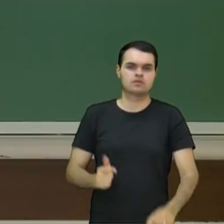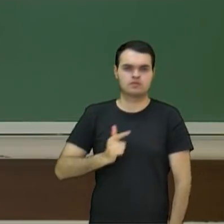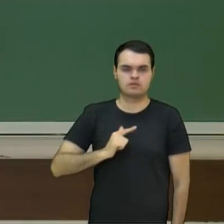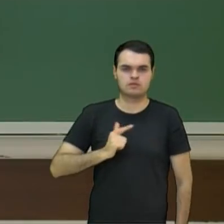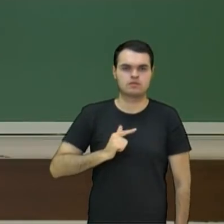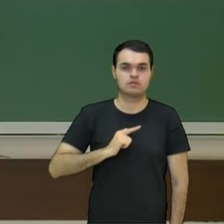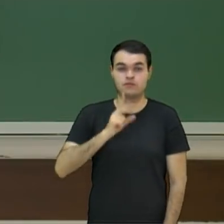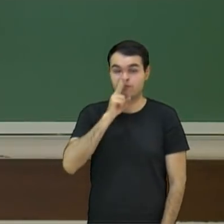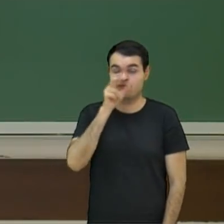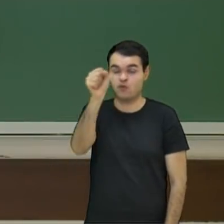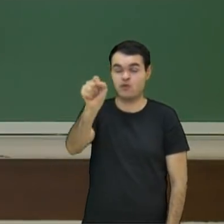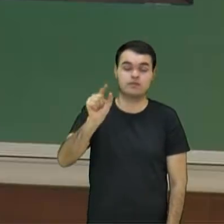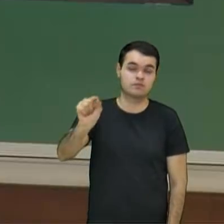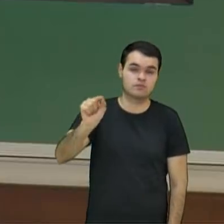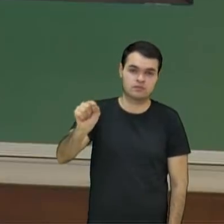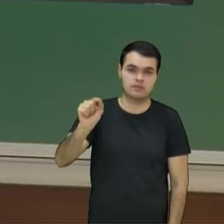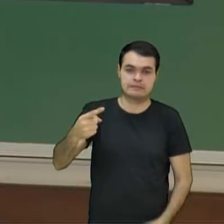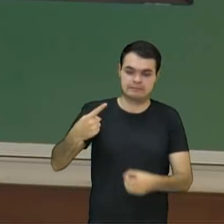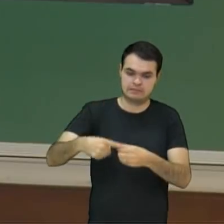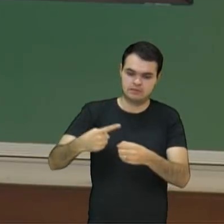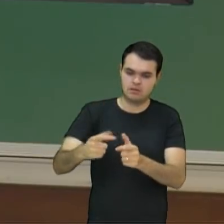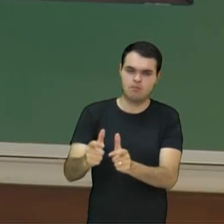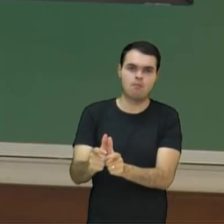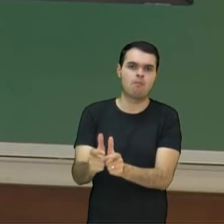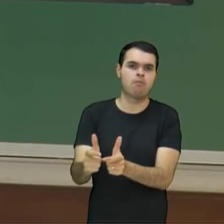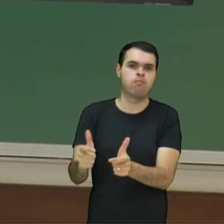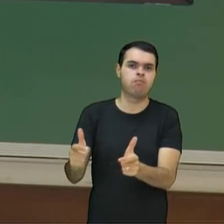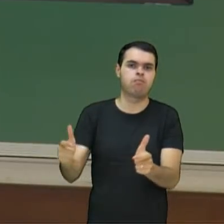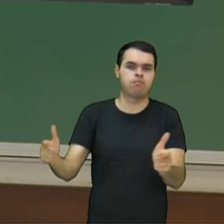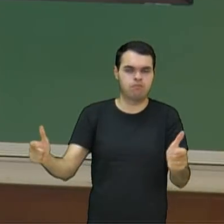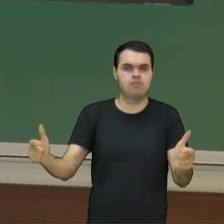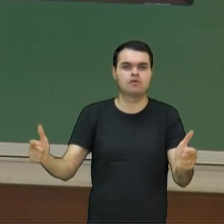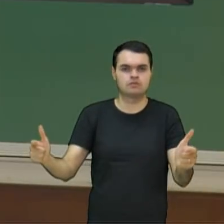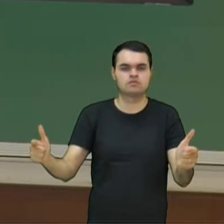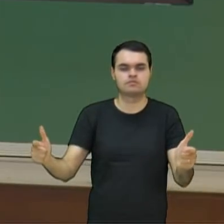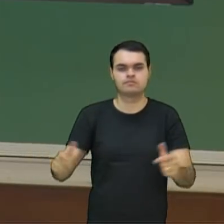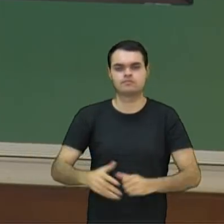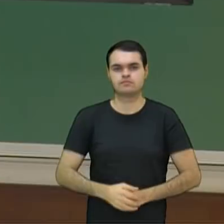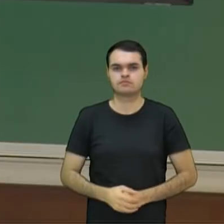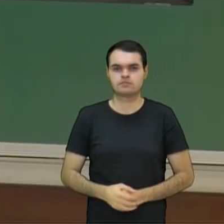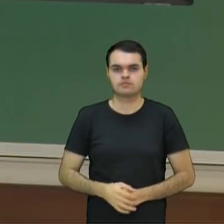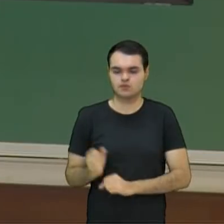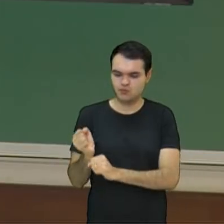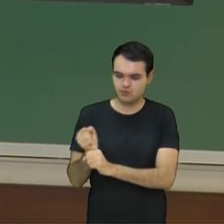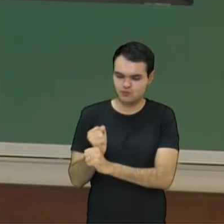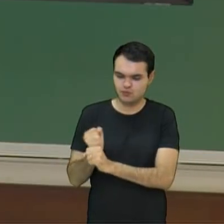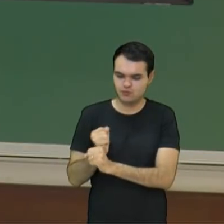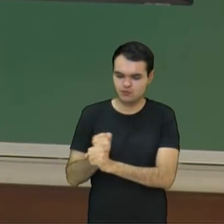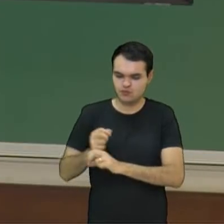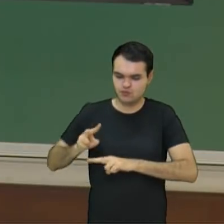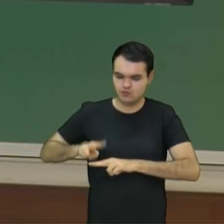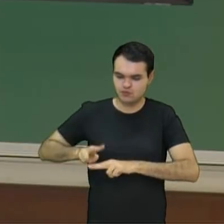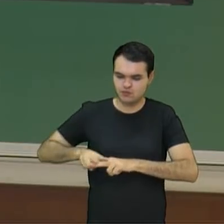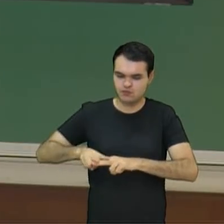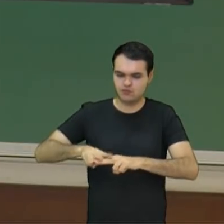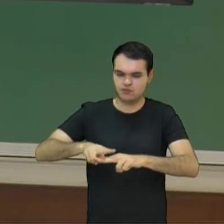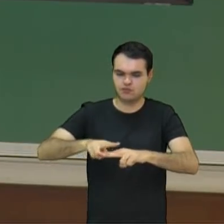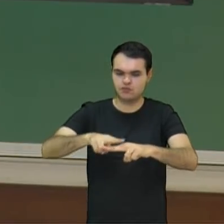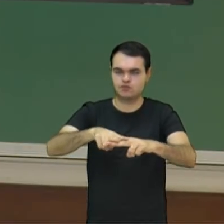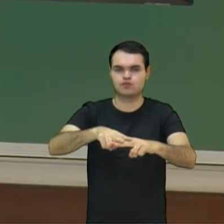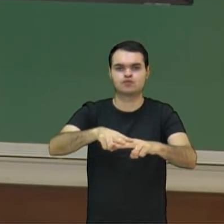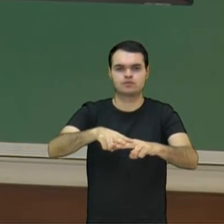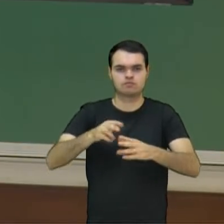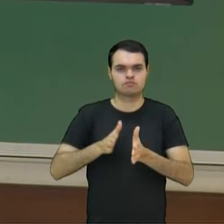Intenso crescimento das cidades. Então, uma característica importante ali. Construção de ferrovias na região